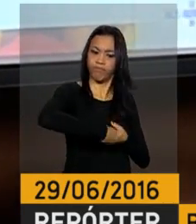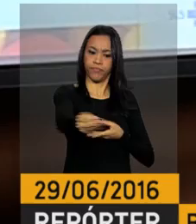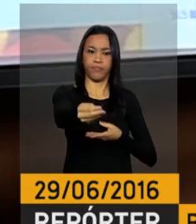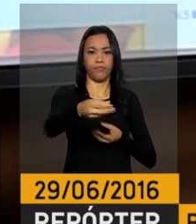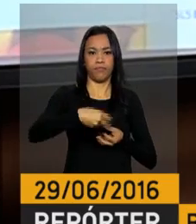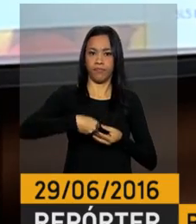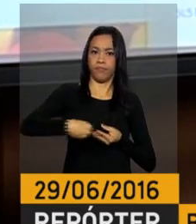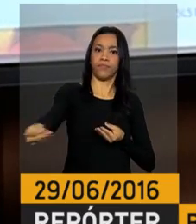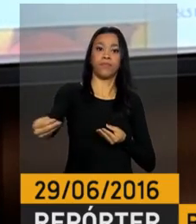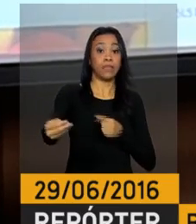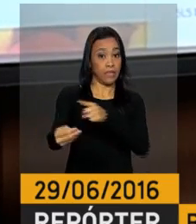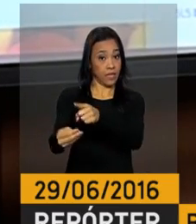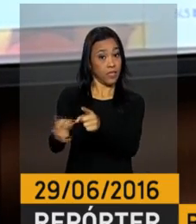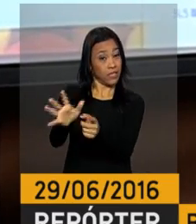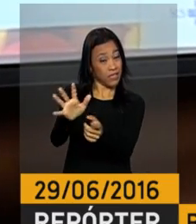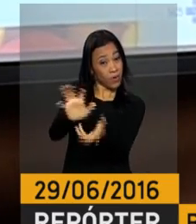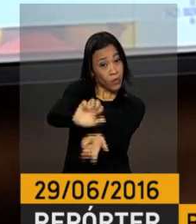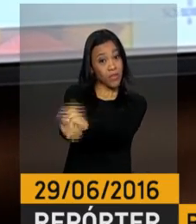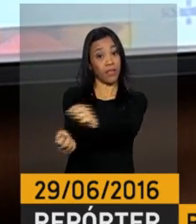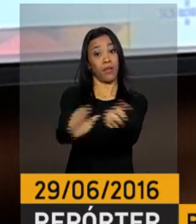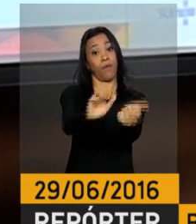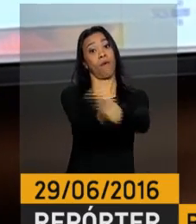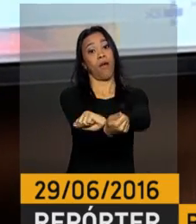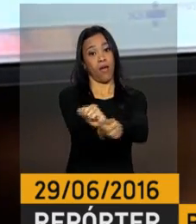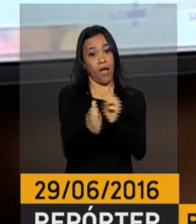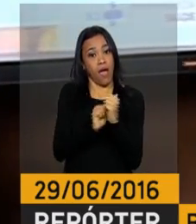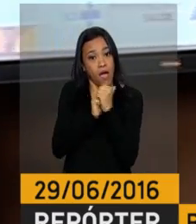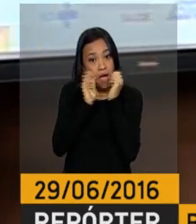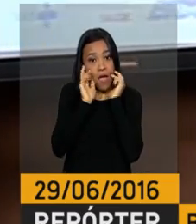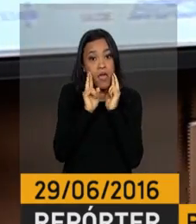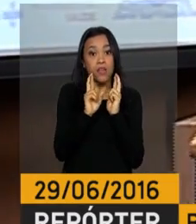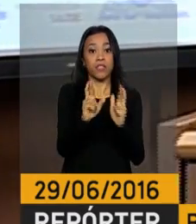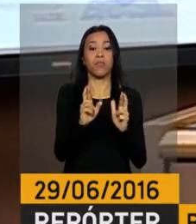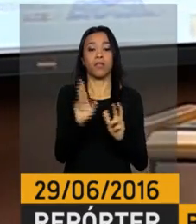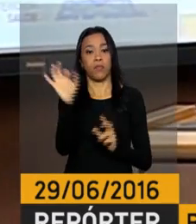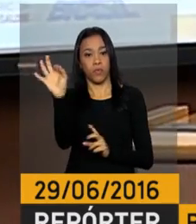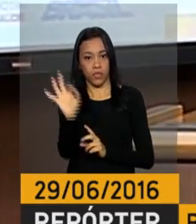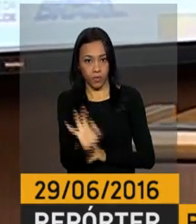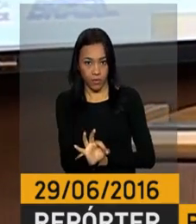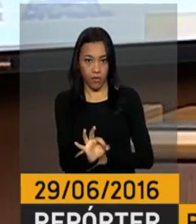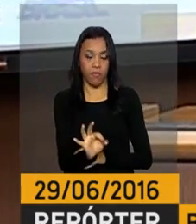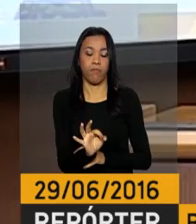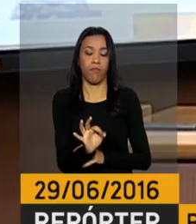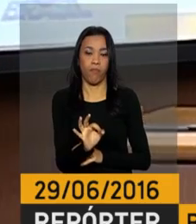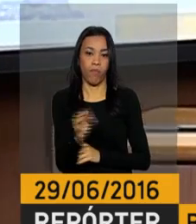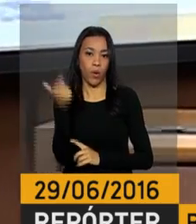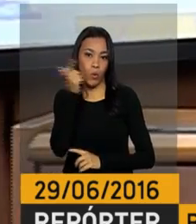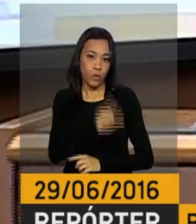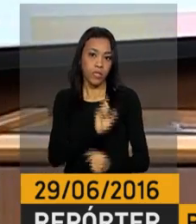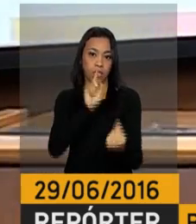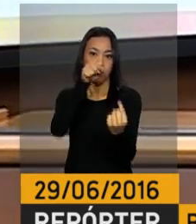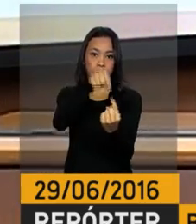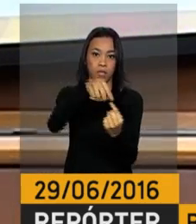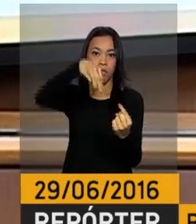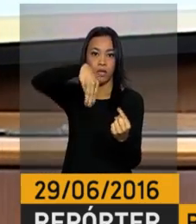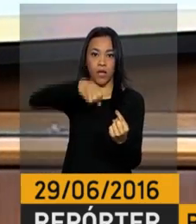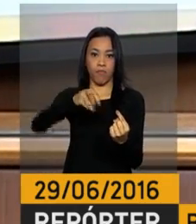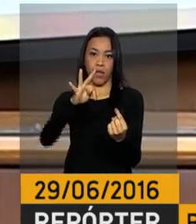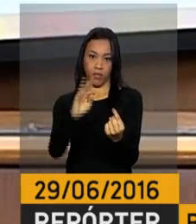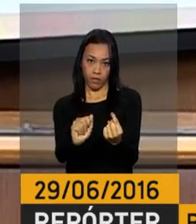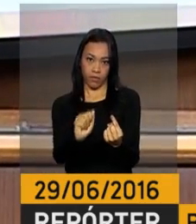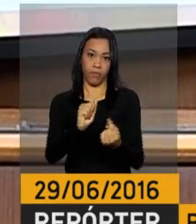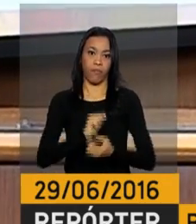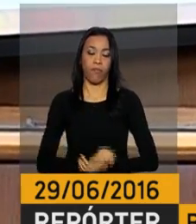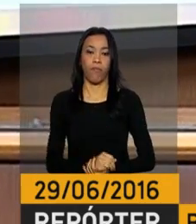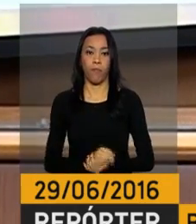adequadas ao percentual então há um grande percentual de atingimento das metas eh acordadas